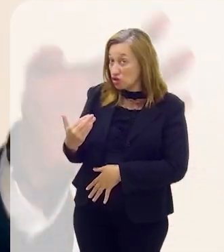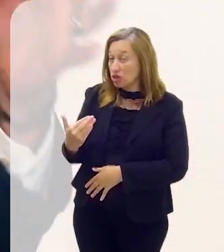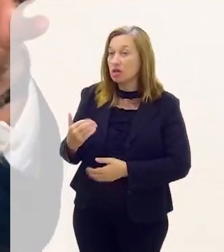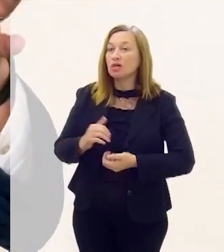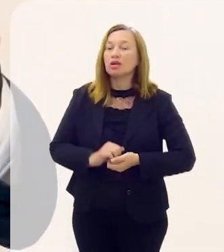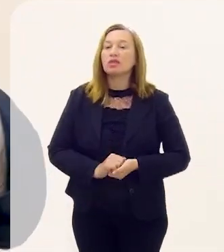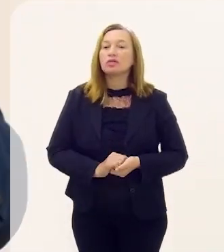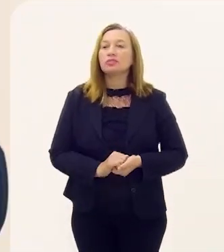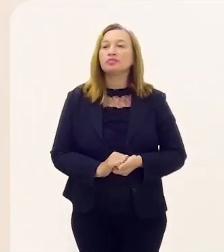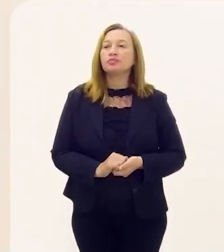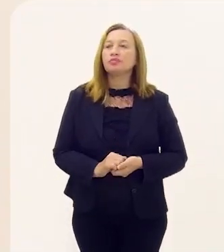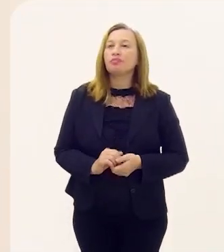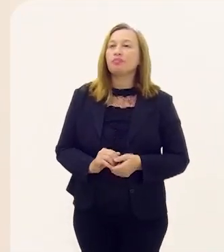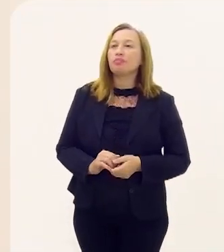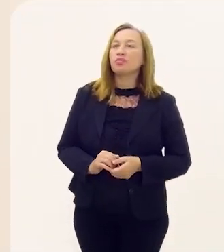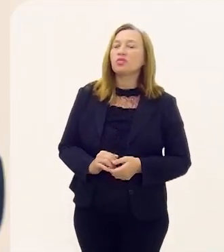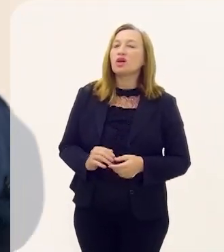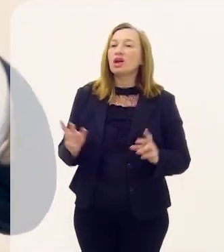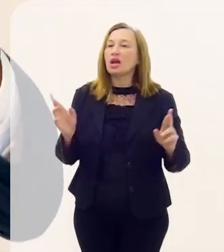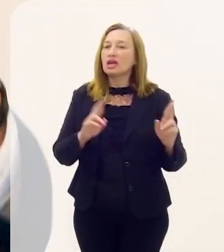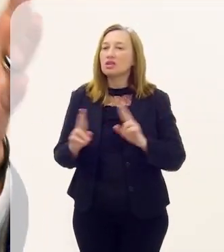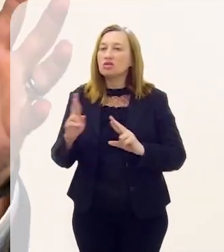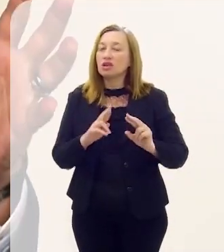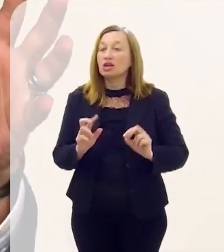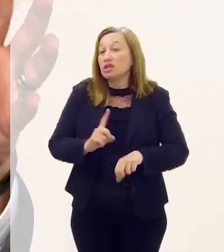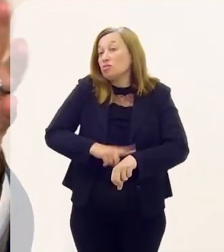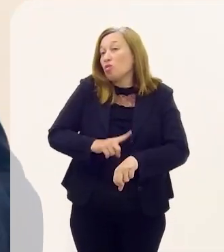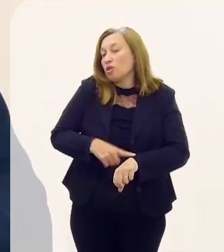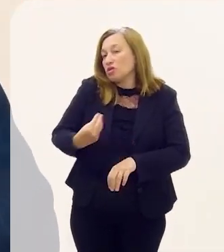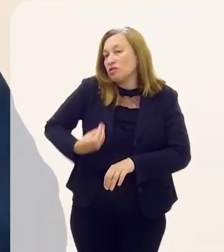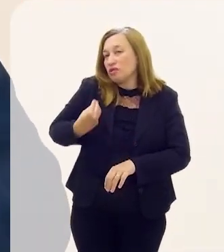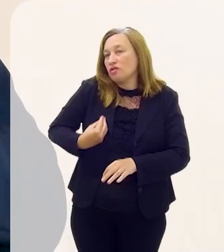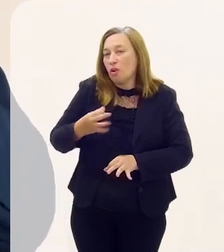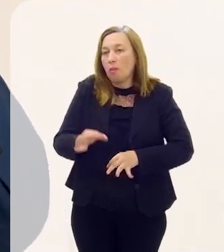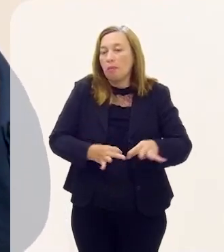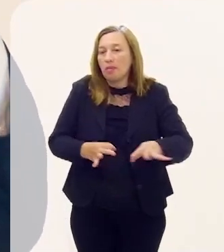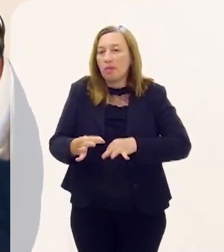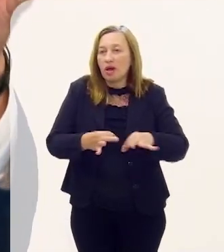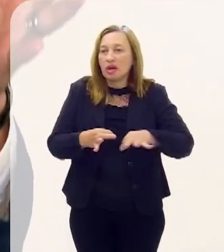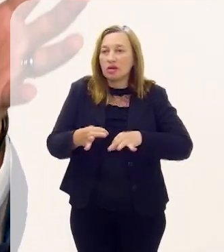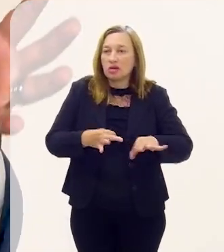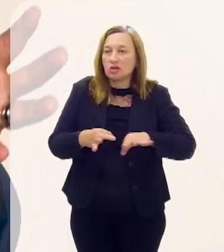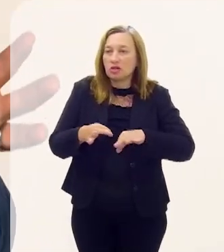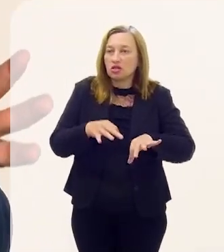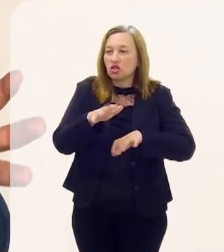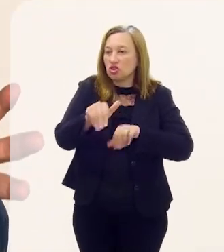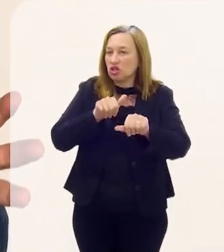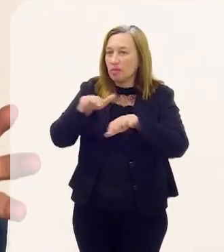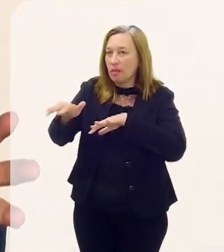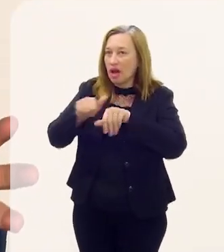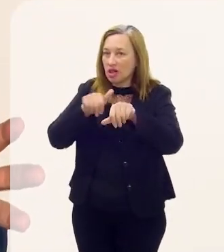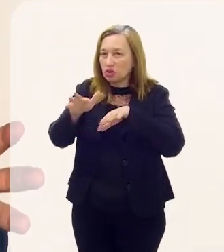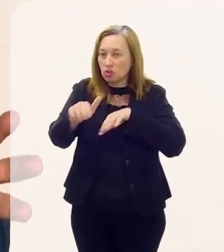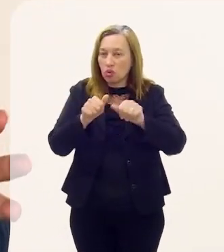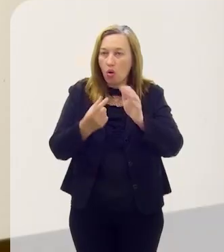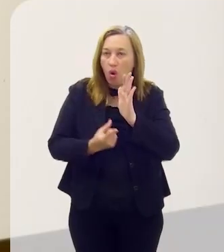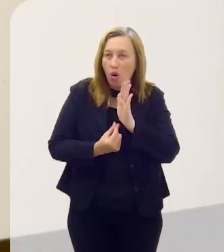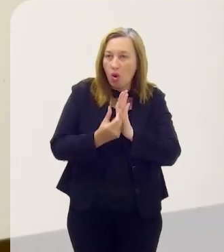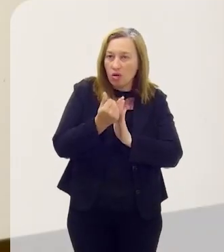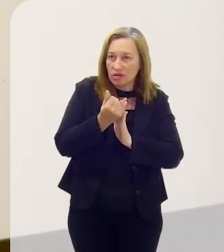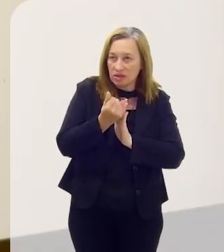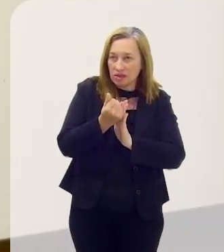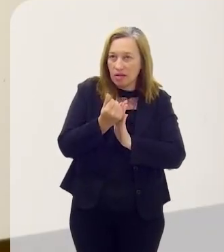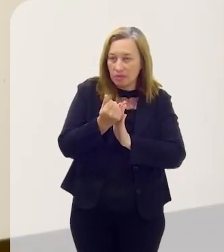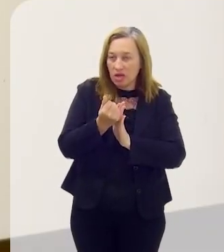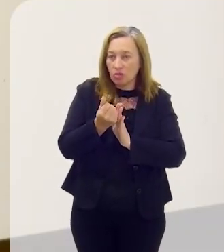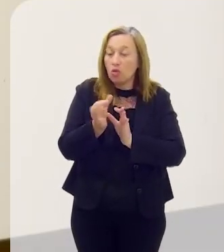uma consideração a respeito desse momento que nós estamos vivendo, que é a preparação do chamado ciclo orçamentário, né? Nós